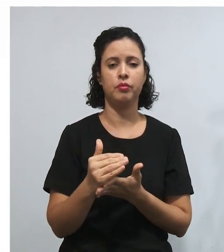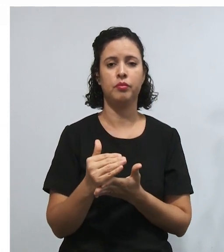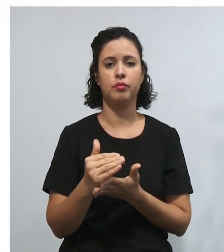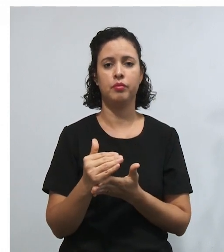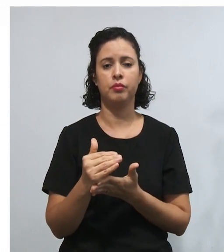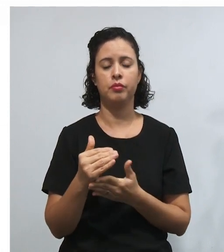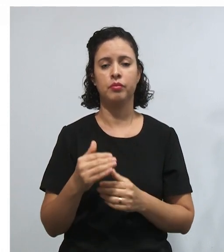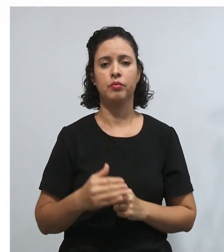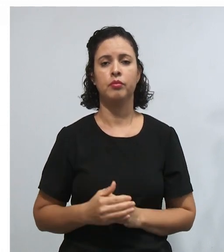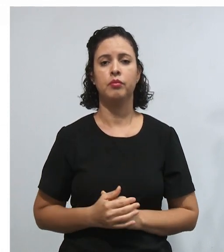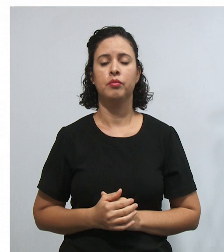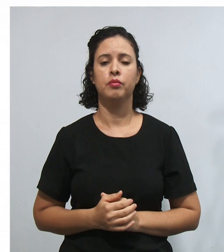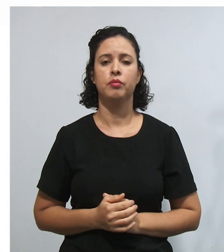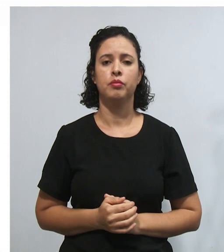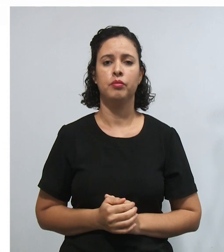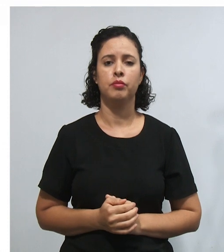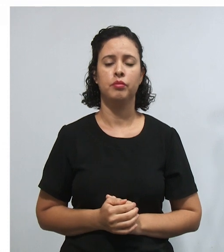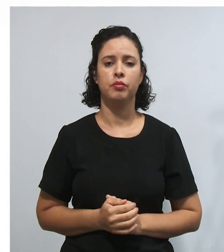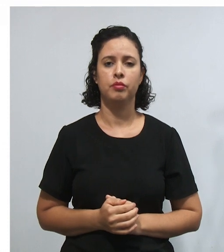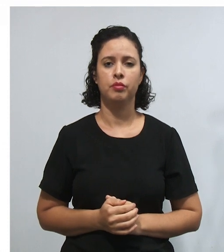para o seguinte, tá?